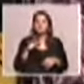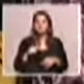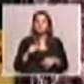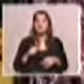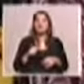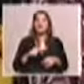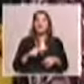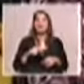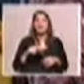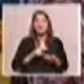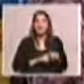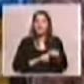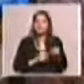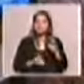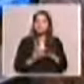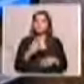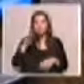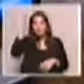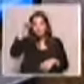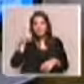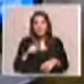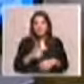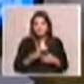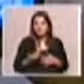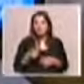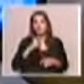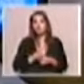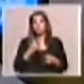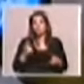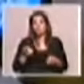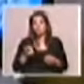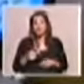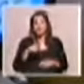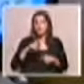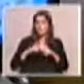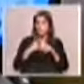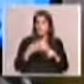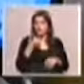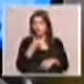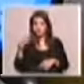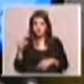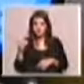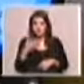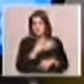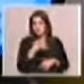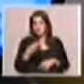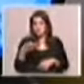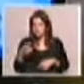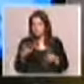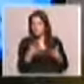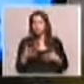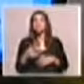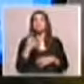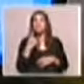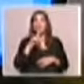principal raça de produção de leite para o Serra da Estrela, em que, por exemplo, no ano de 2000 ou